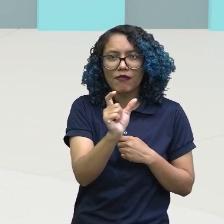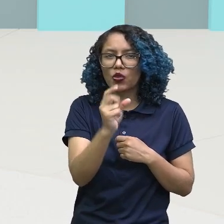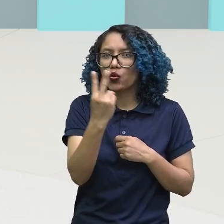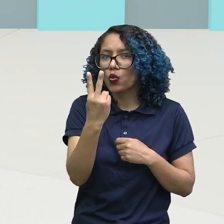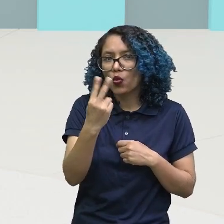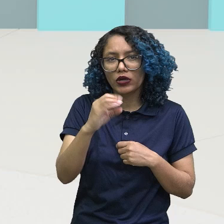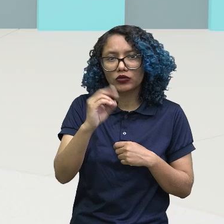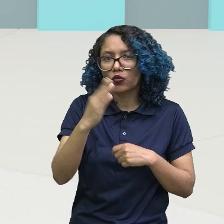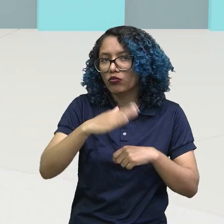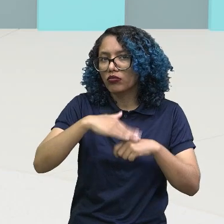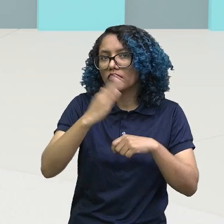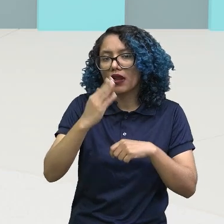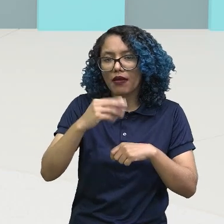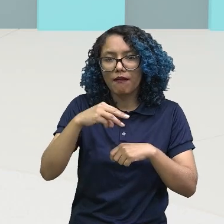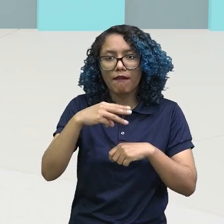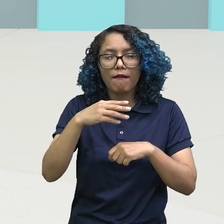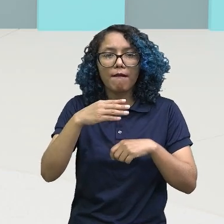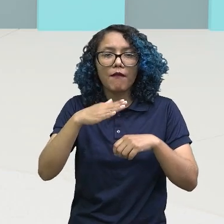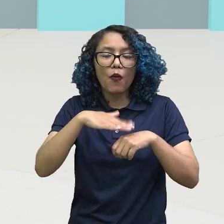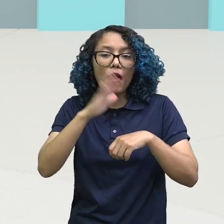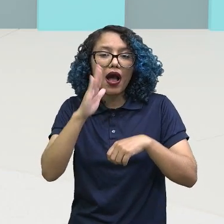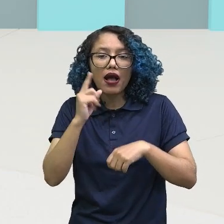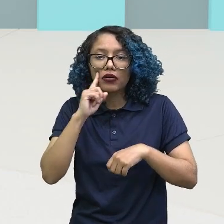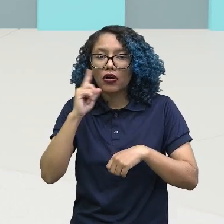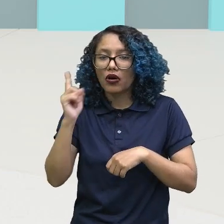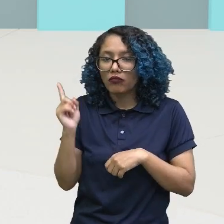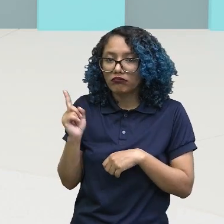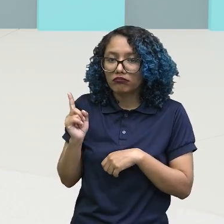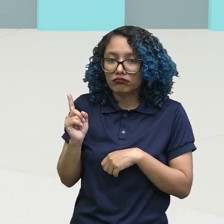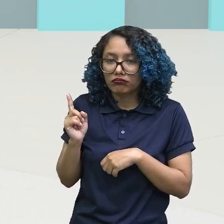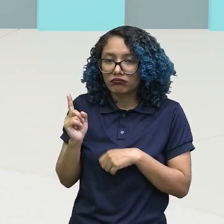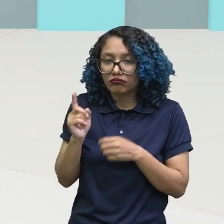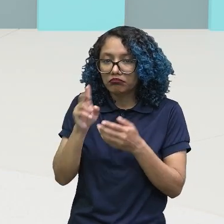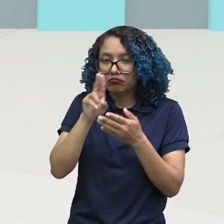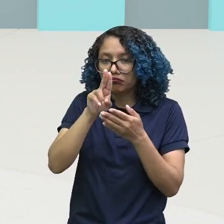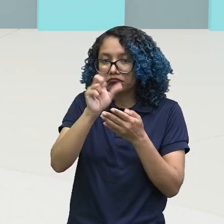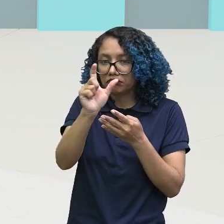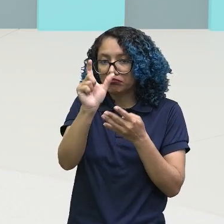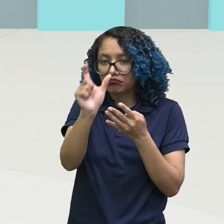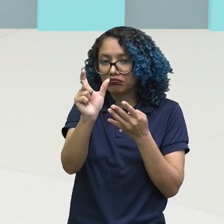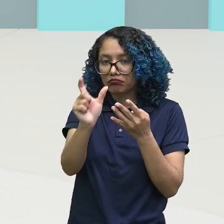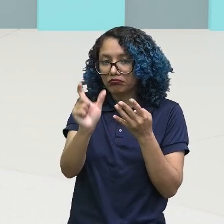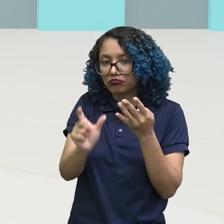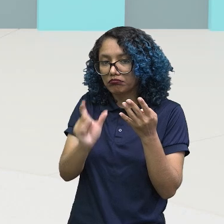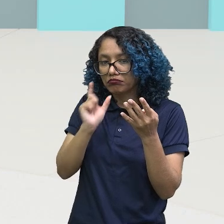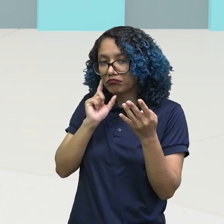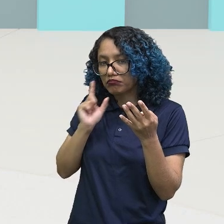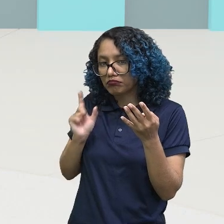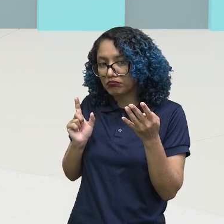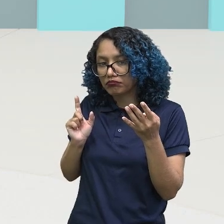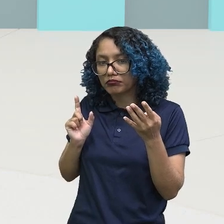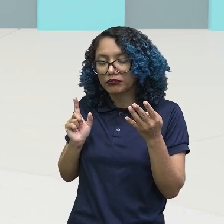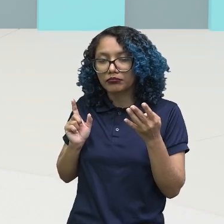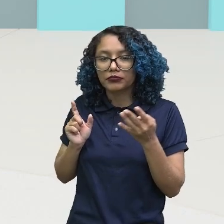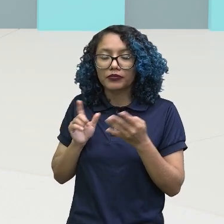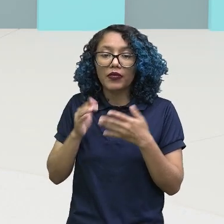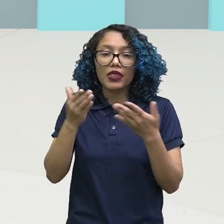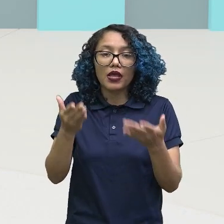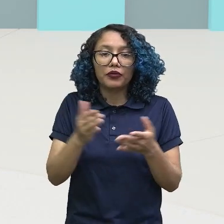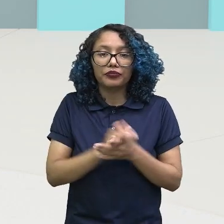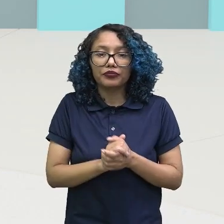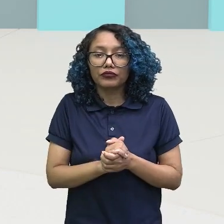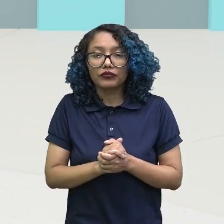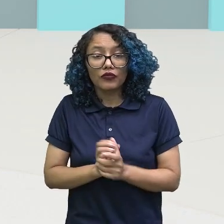que, já que, dado que, visto que, entre outras. E então, esse porquê,